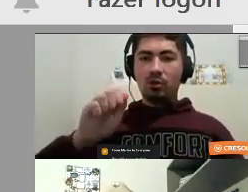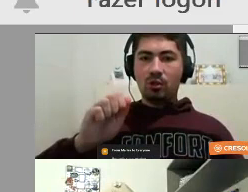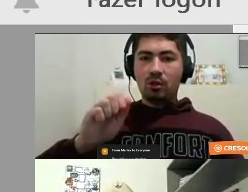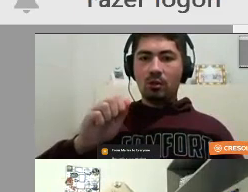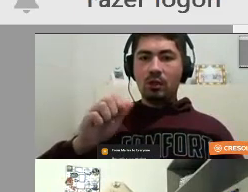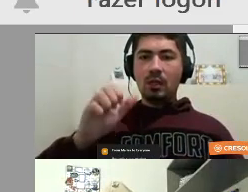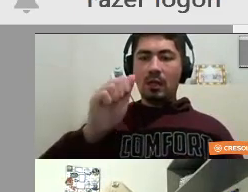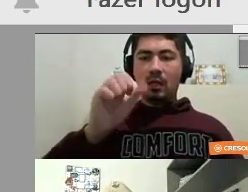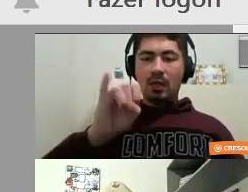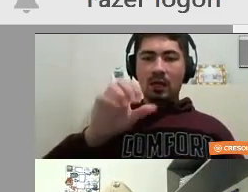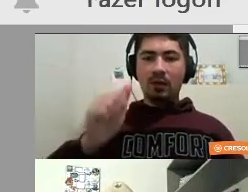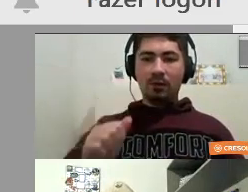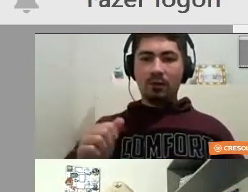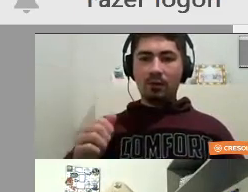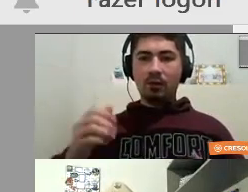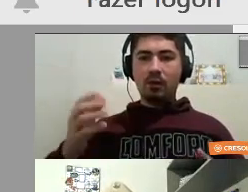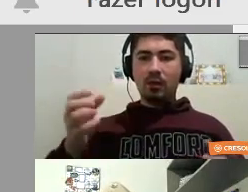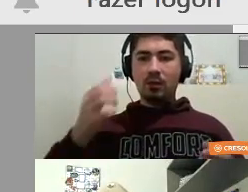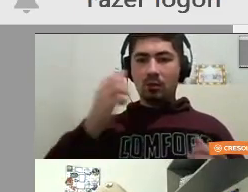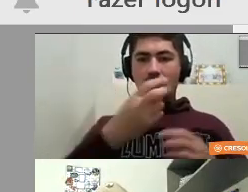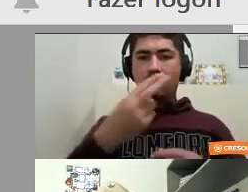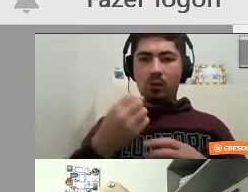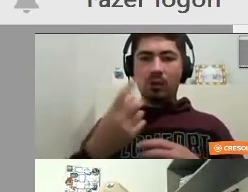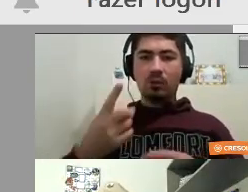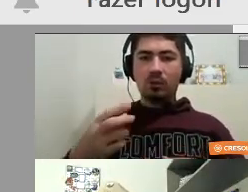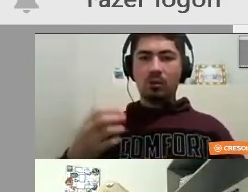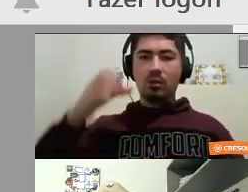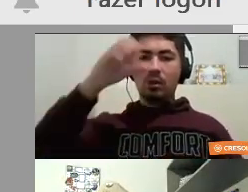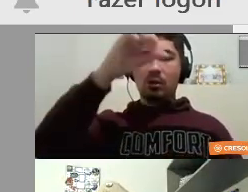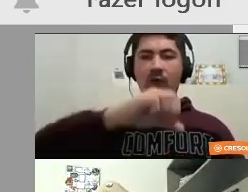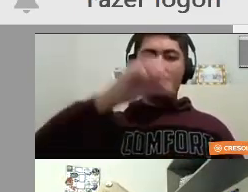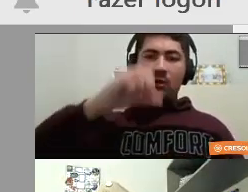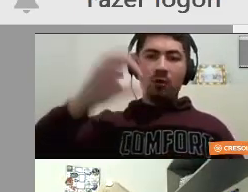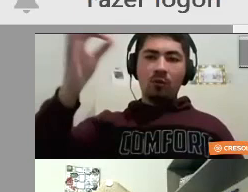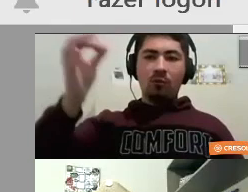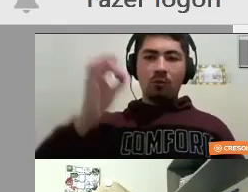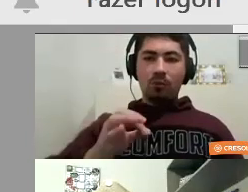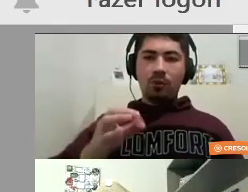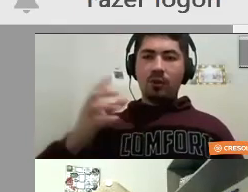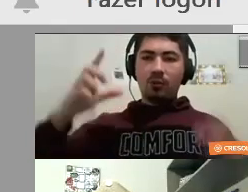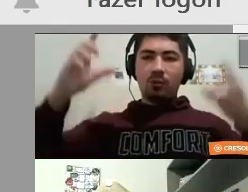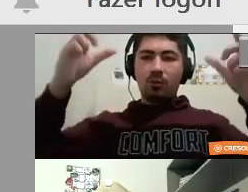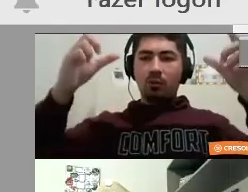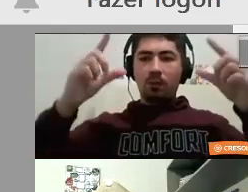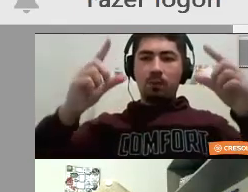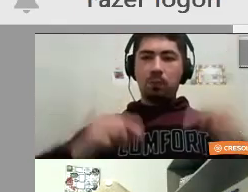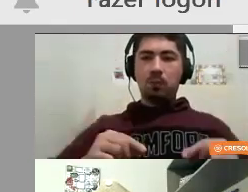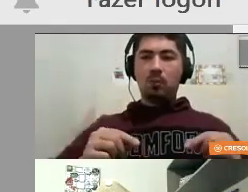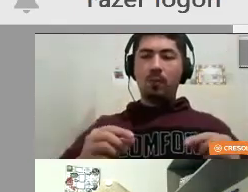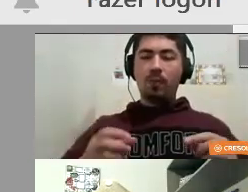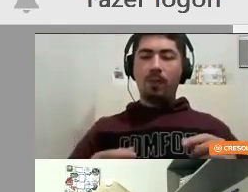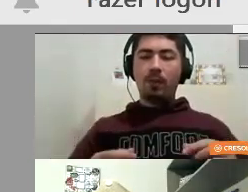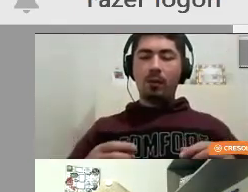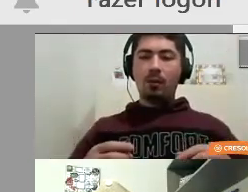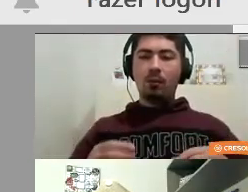2014, uma coisa muito recente, né? E redução de mais de 99% dos casos